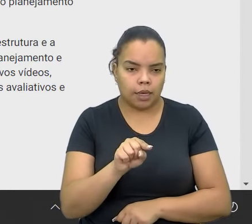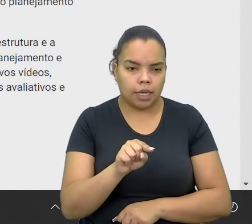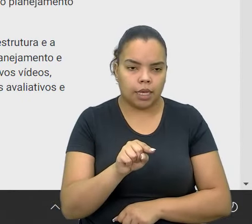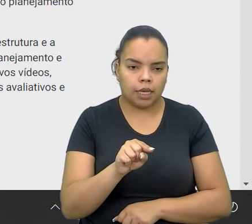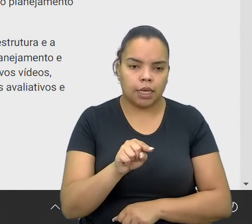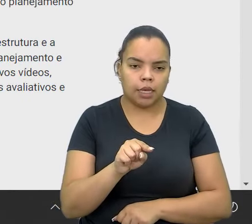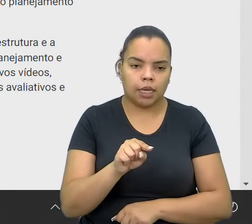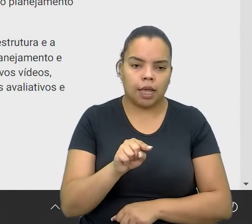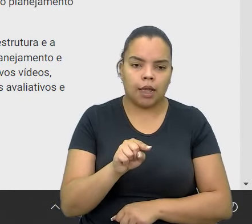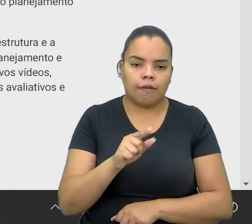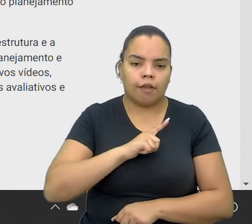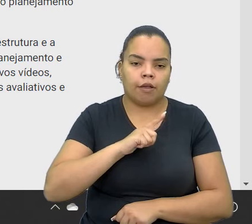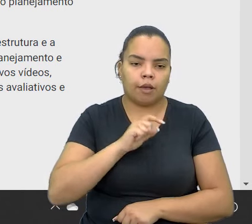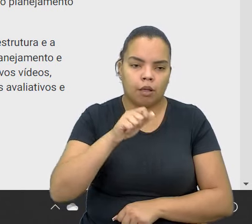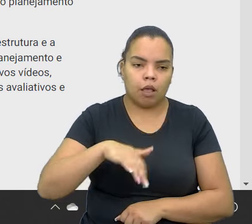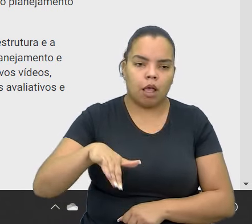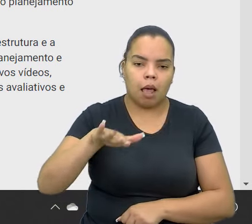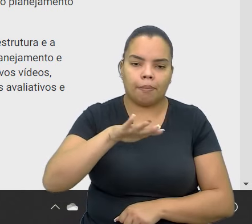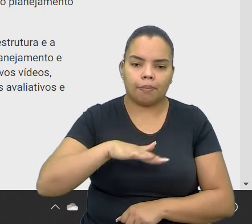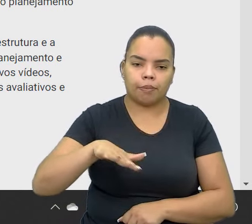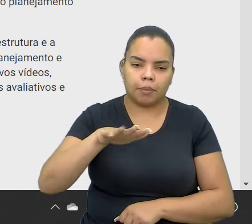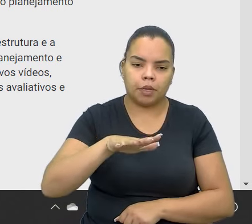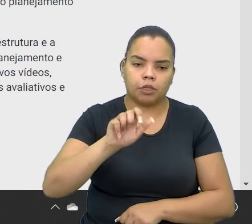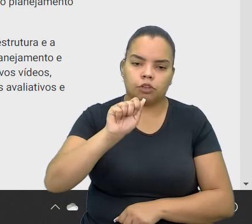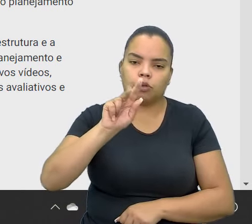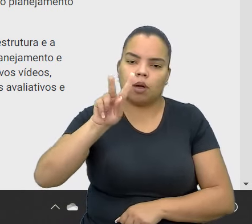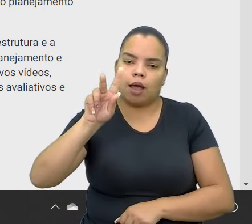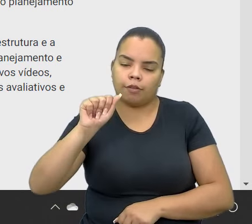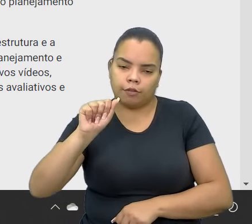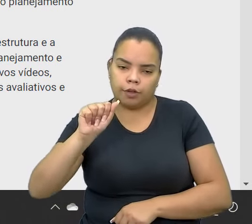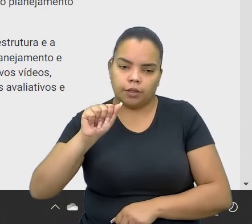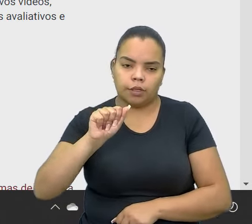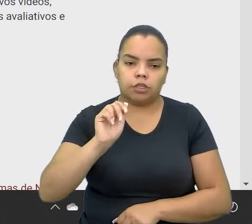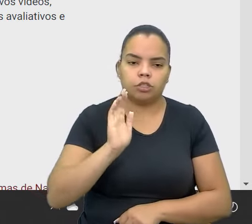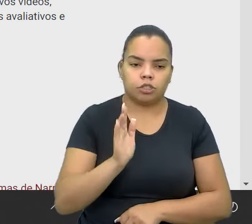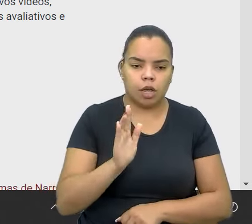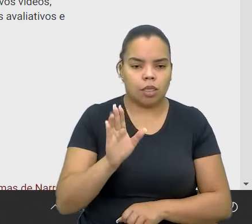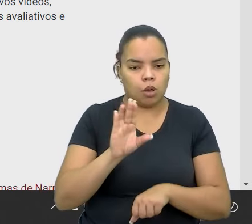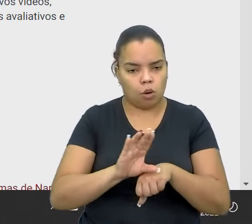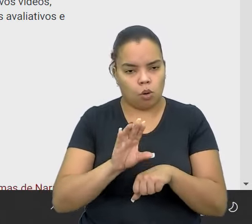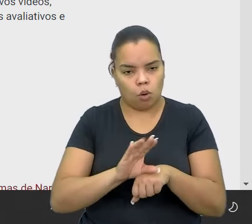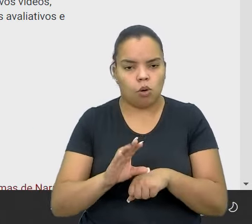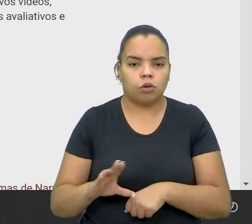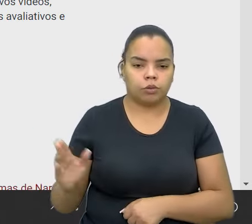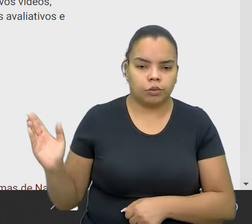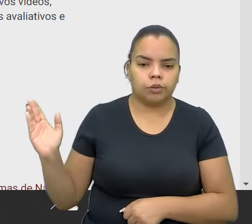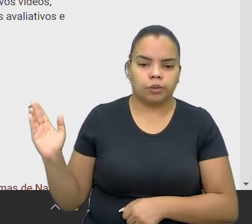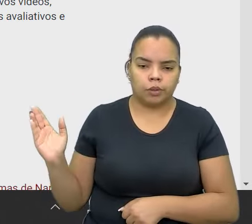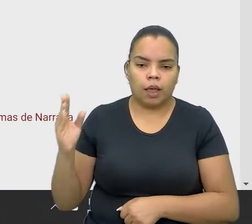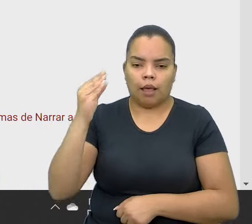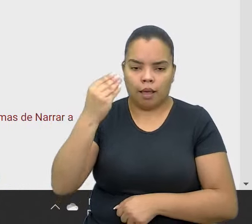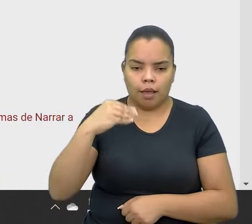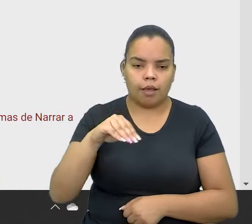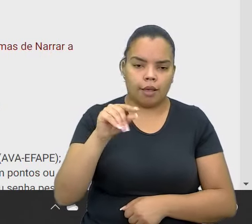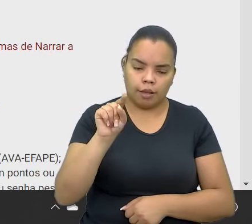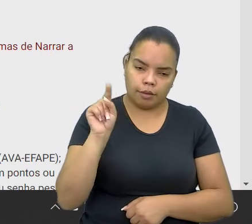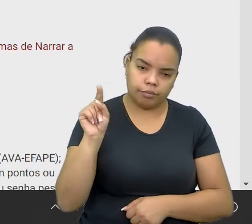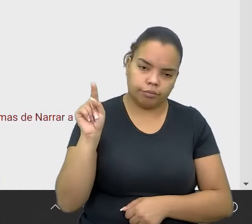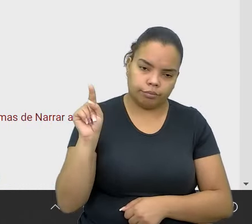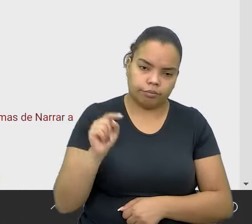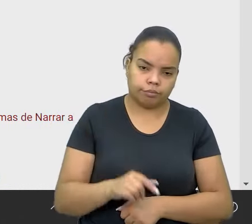direcionar a gente para o nosso ambiente do AVA, que vocês estão acostumados, né, professores? Sempre que a gente faz curso, a gente entra aqui no AVA. Nesse